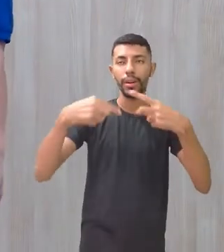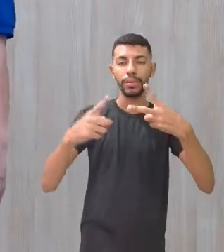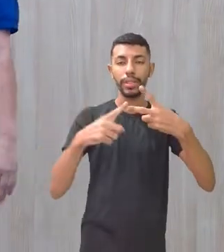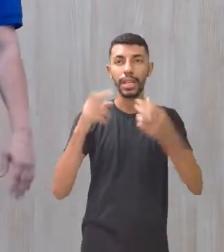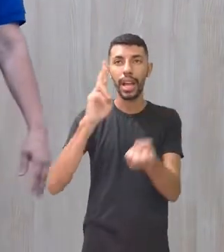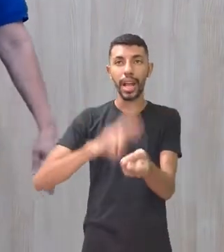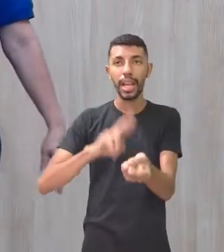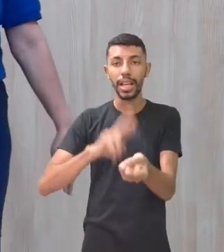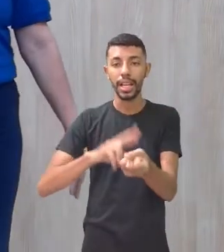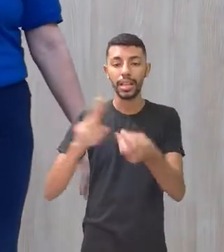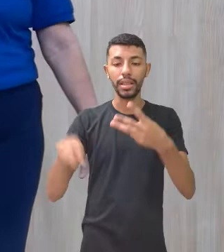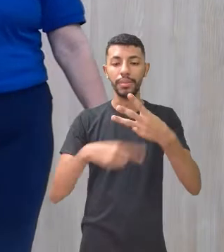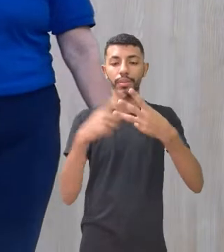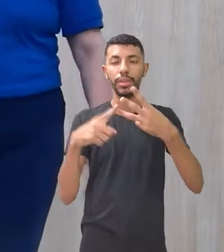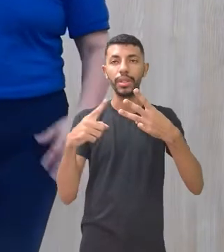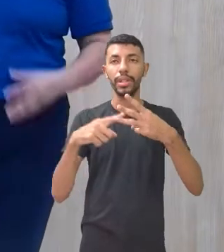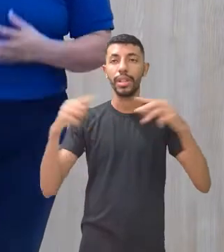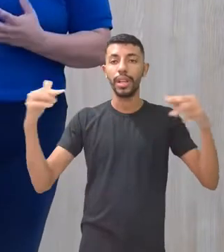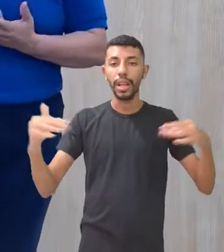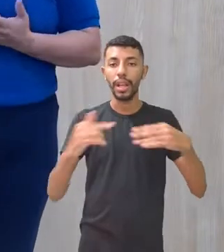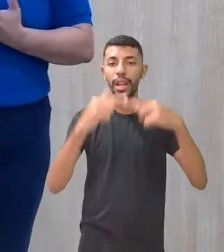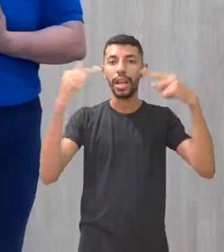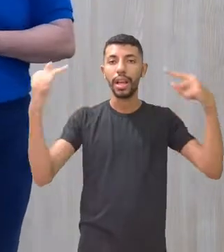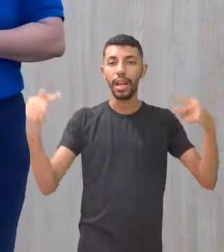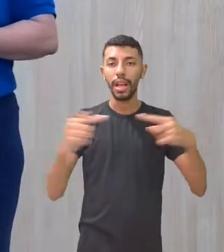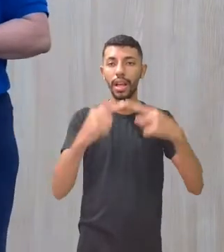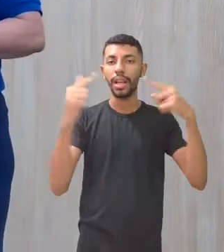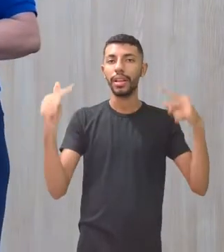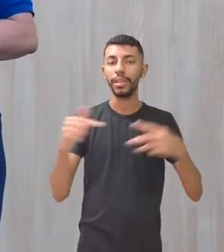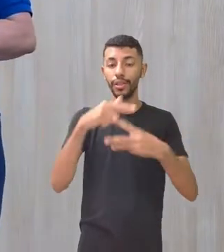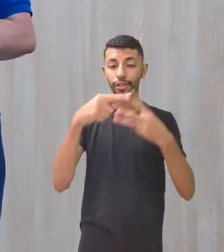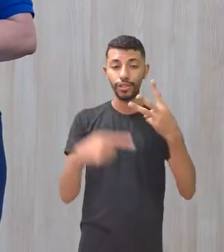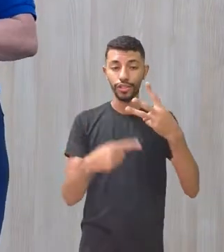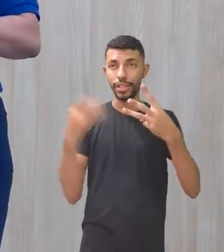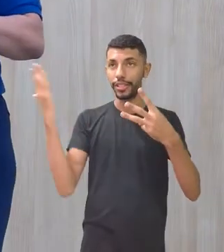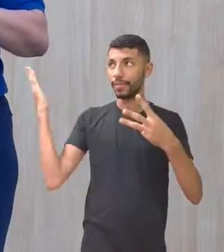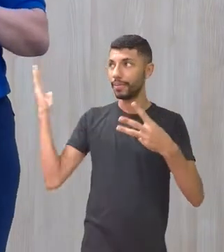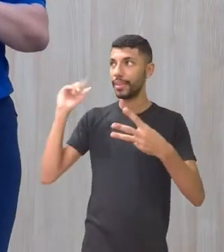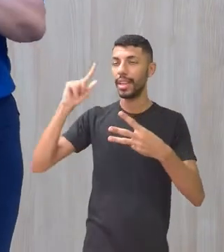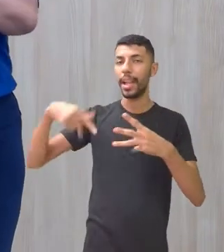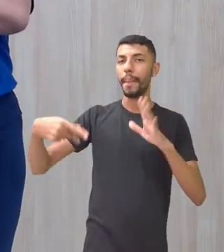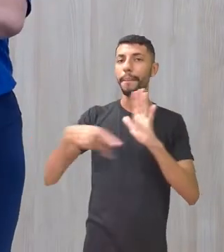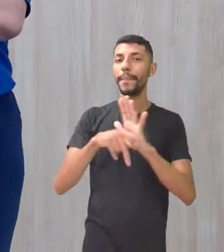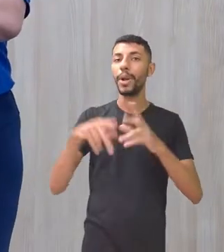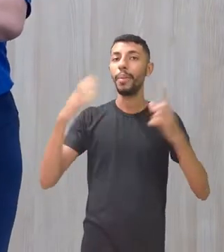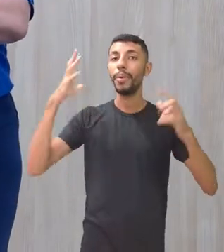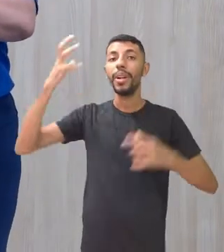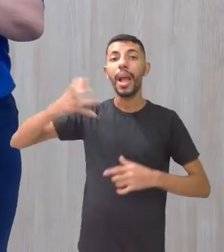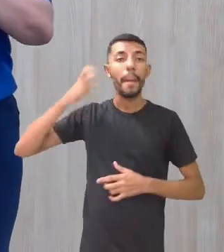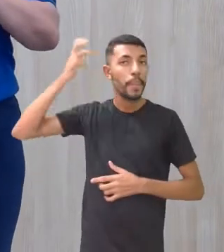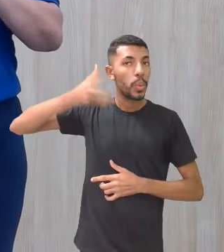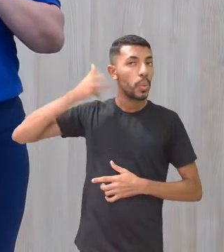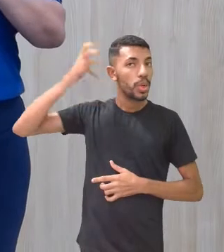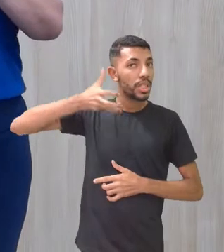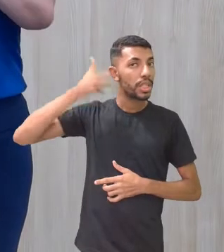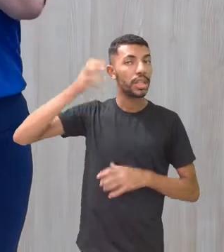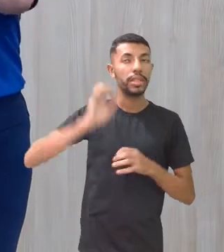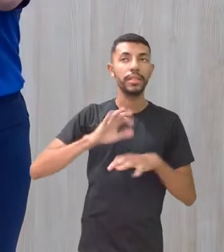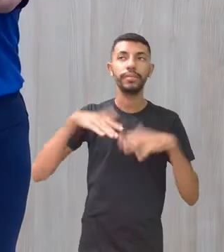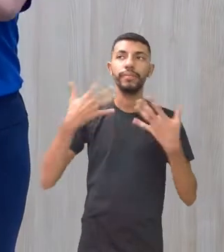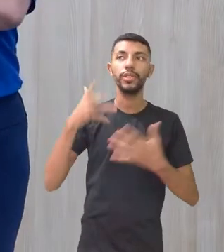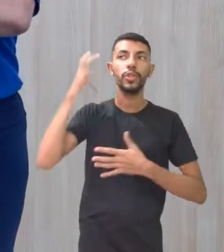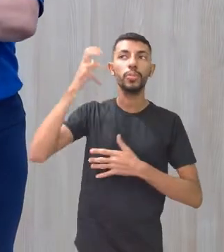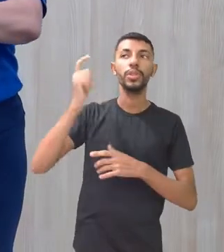ritmo e a harmonia. Esses 3 elementos são elementos da música. Então, a música tem